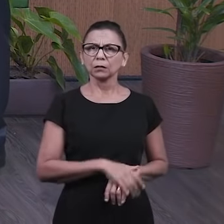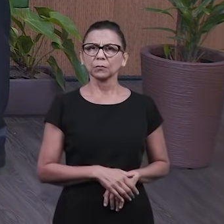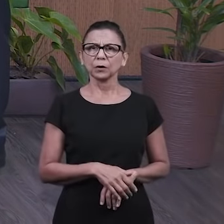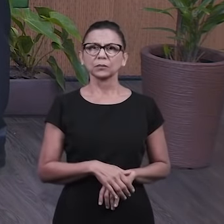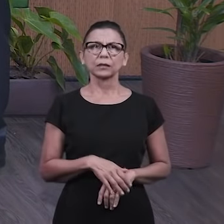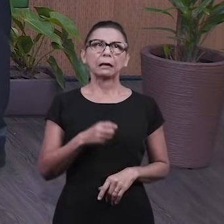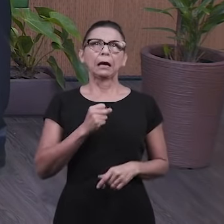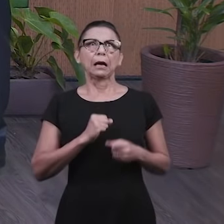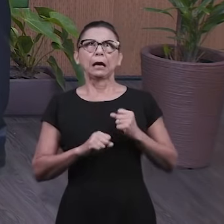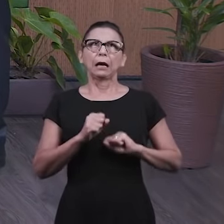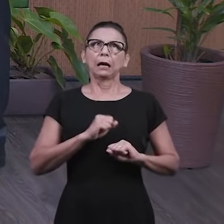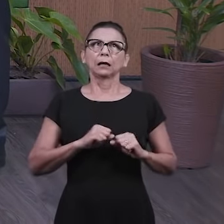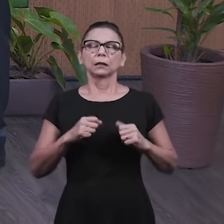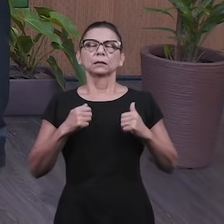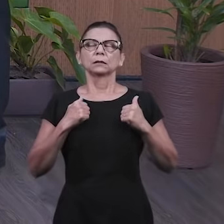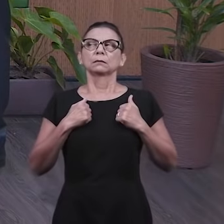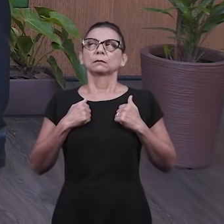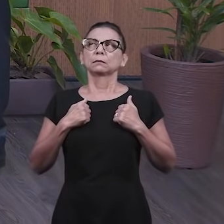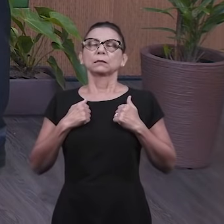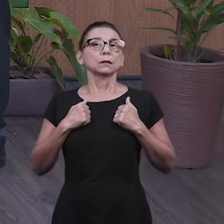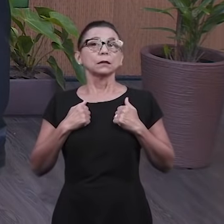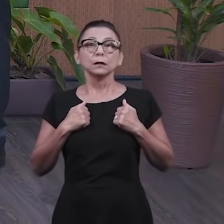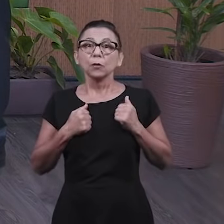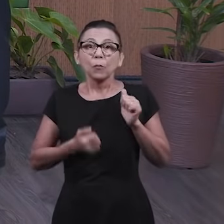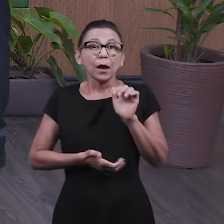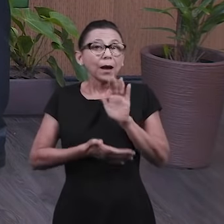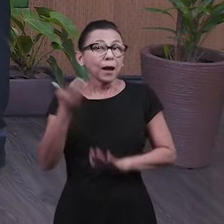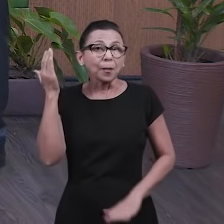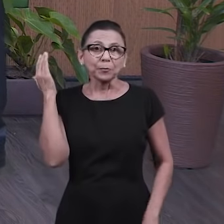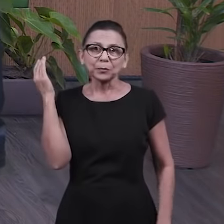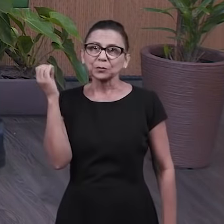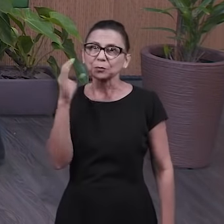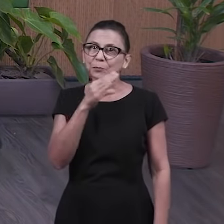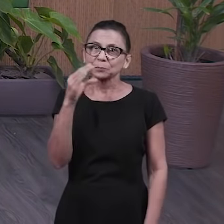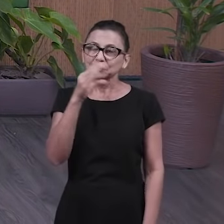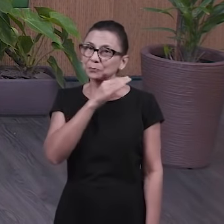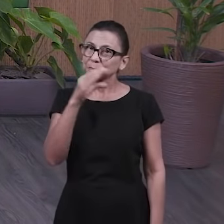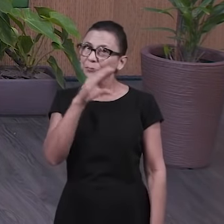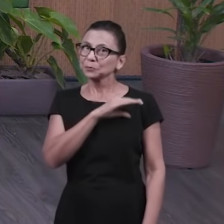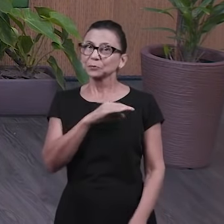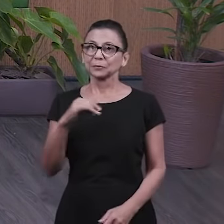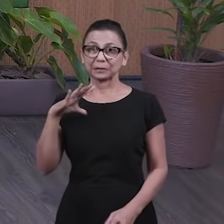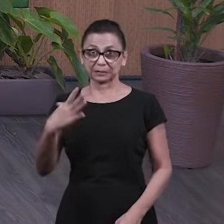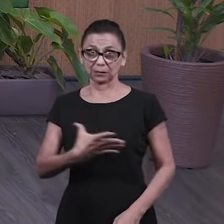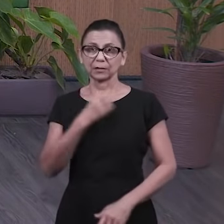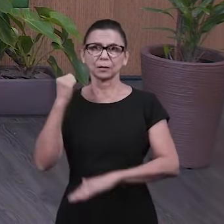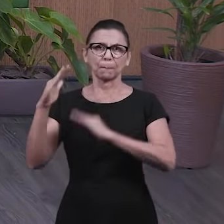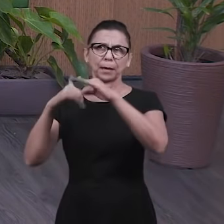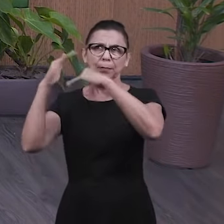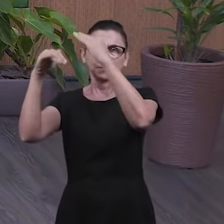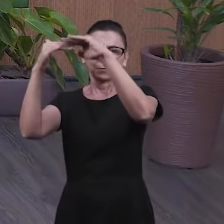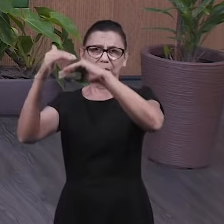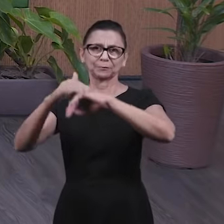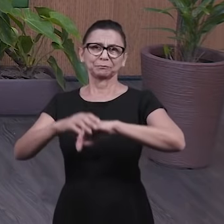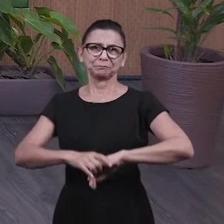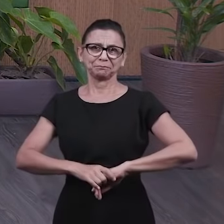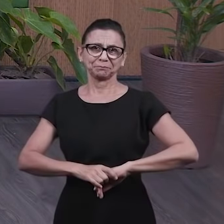sair. Sair ao encontro. A salvação é dinâmica. Quer dizer, então esse sair diz respeito